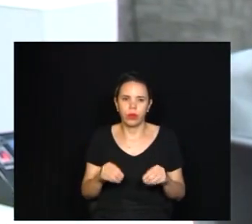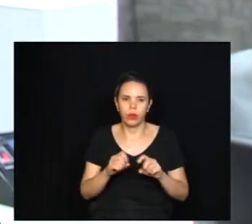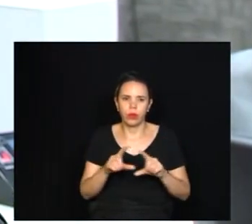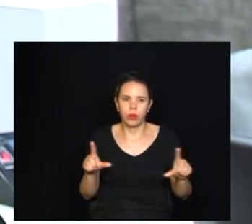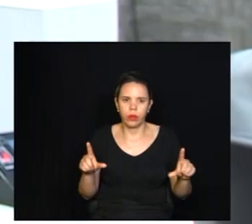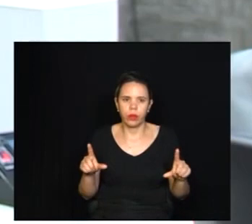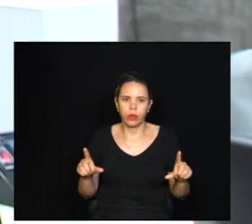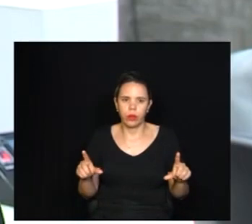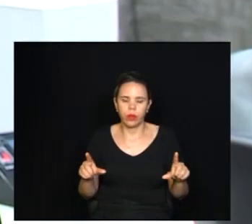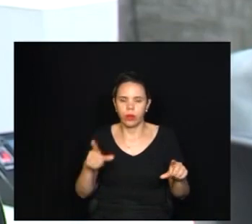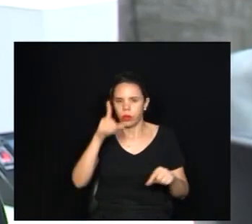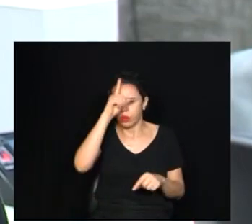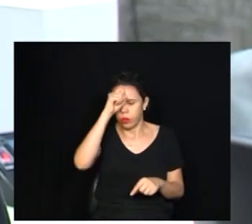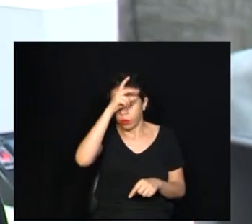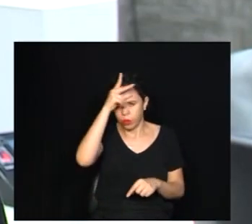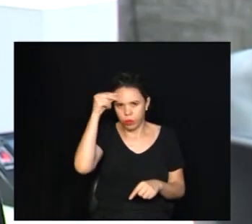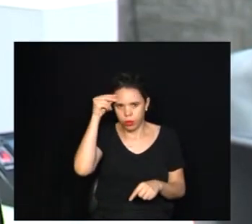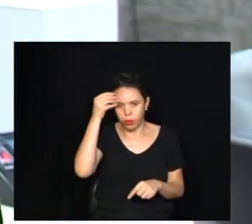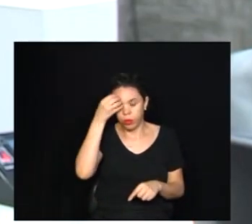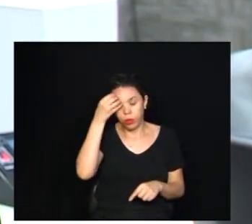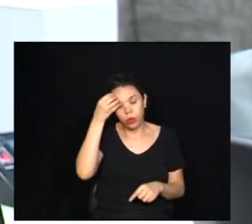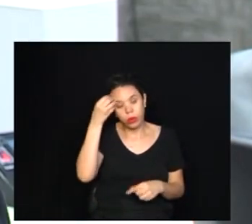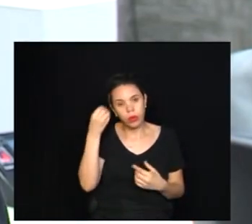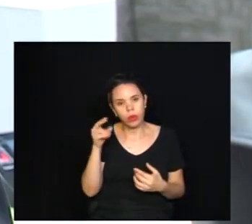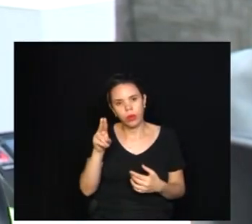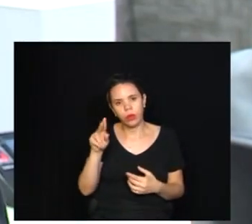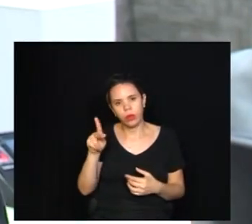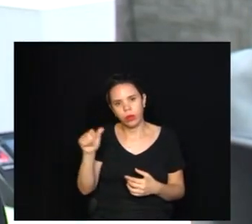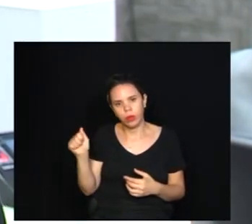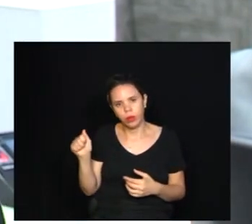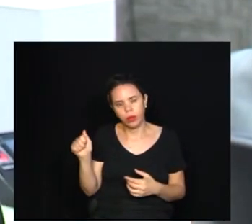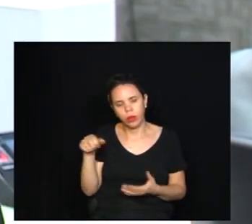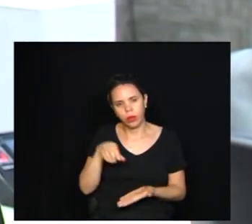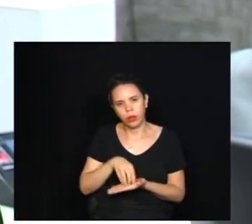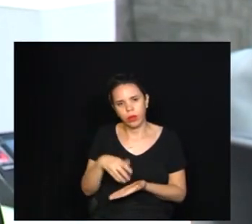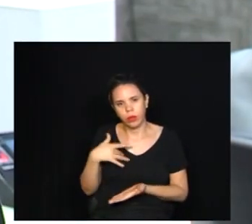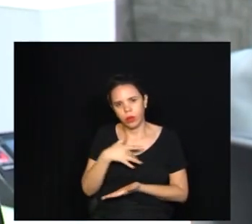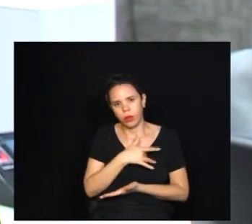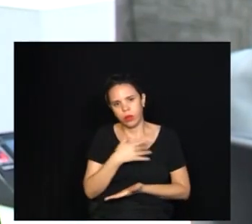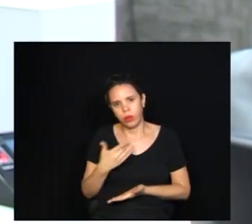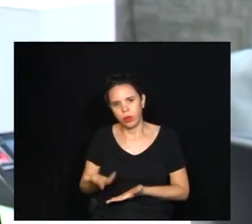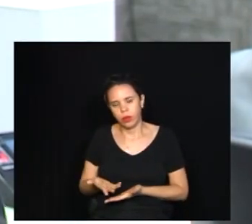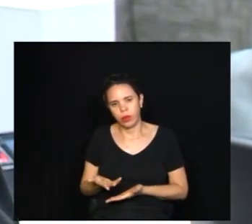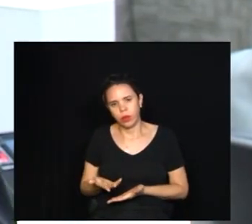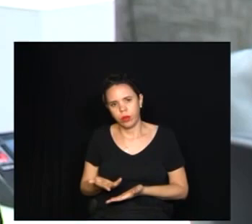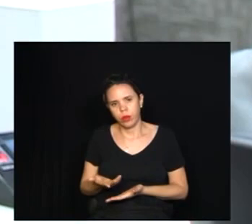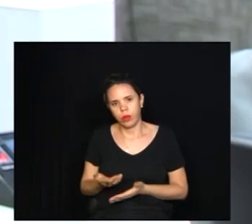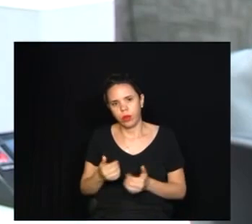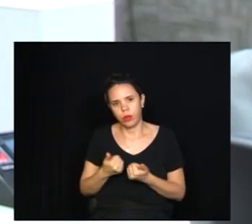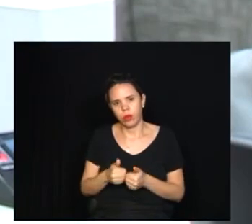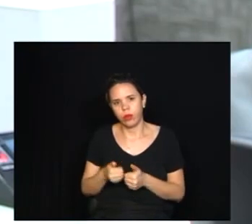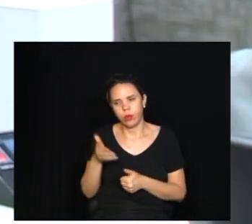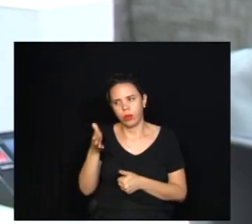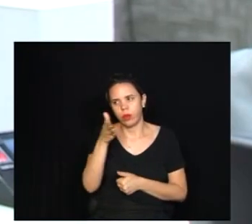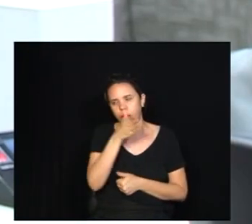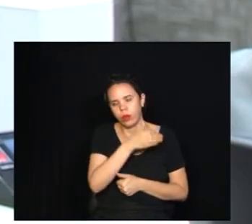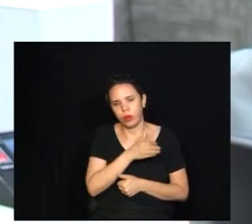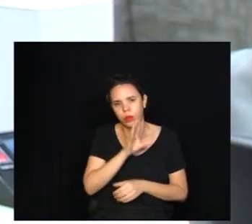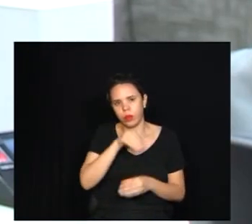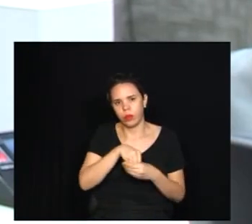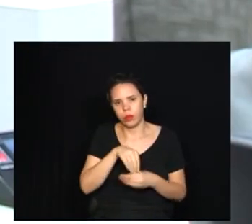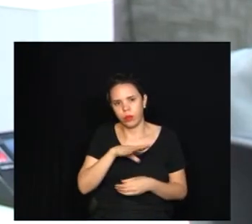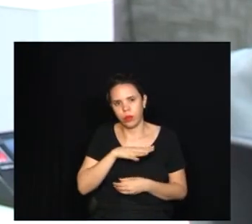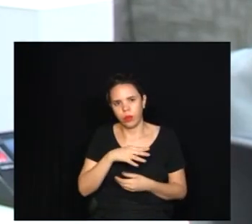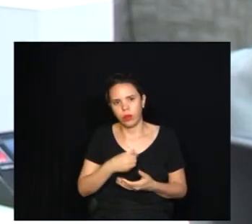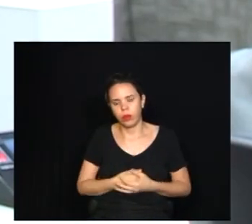placas, em hospitais públicos, UPAs, centros de saúde e os ônibus de circulação dentro do